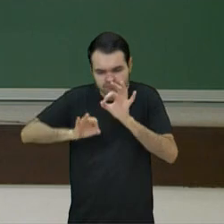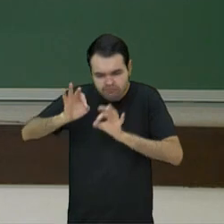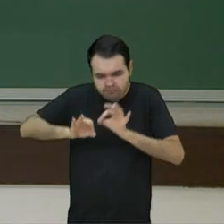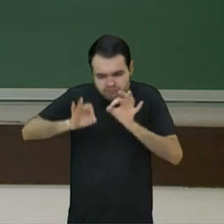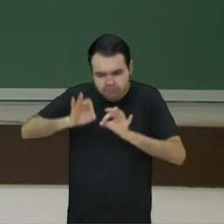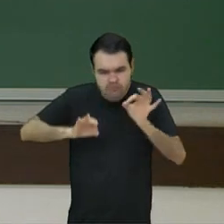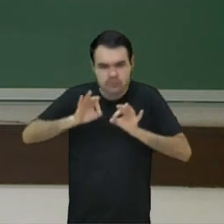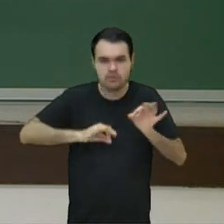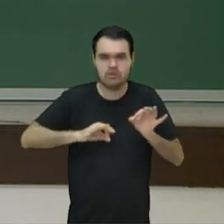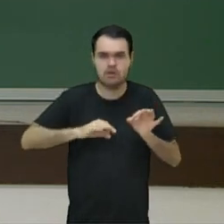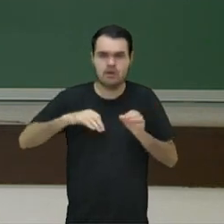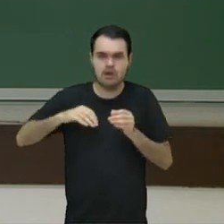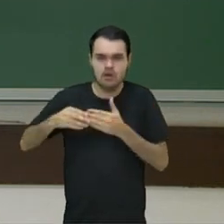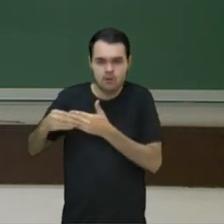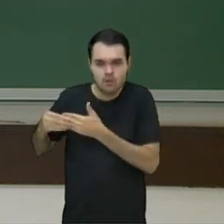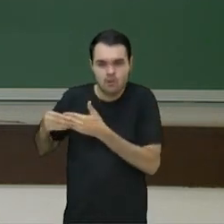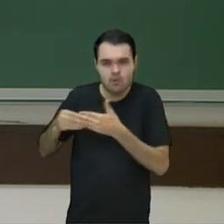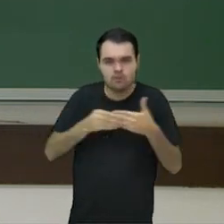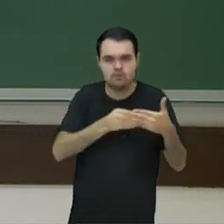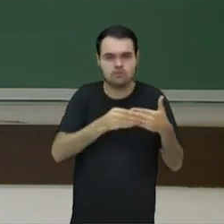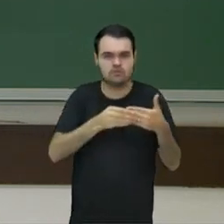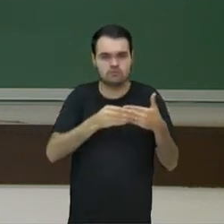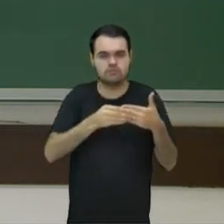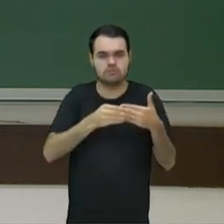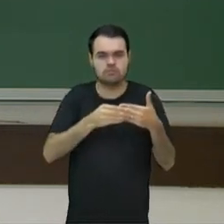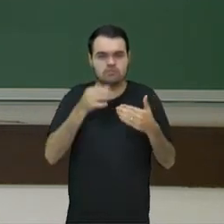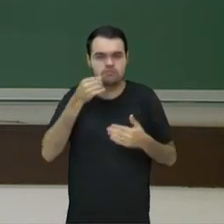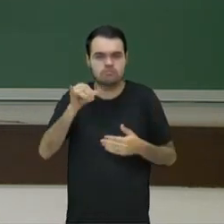condução elétrica nos circuitos.